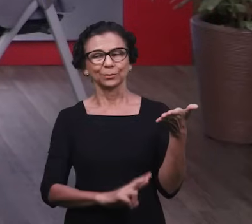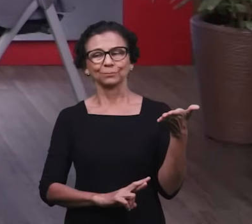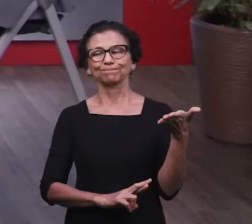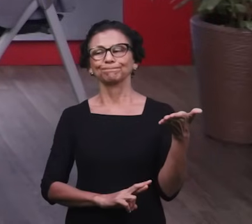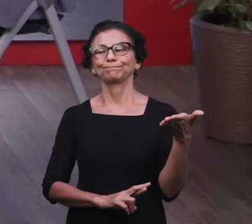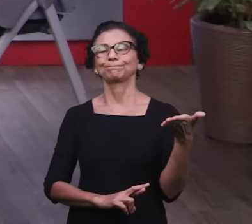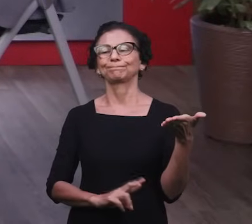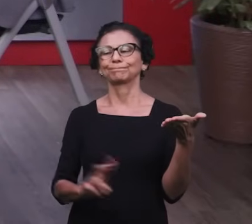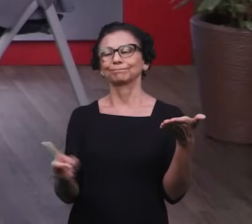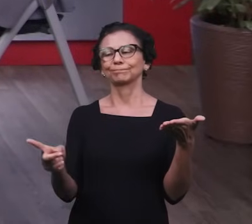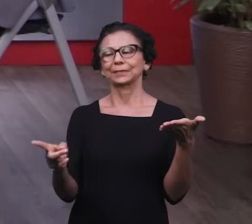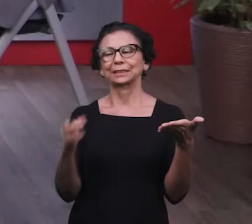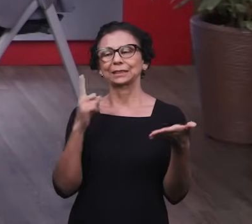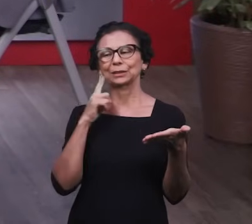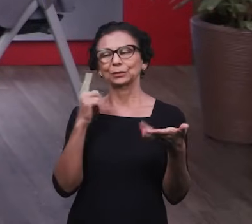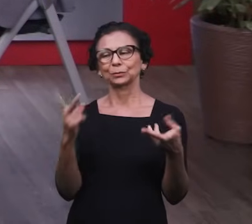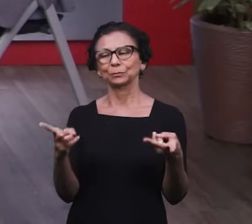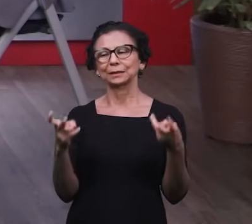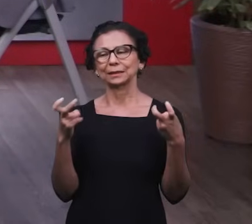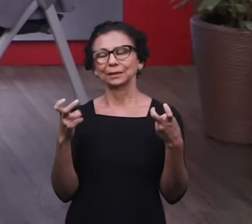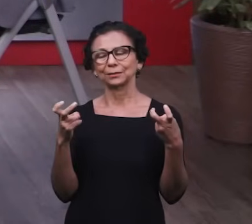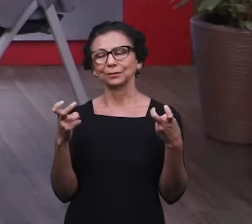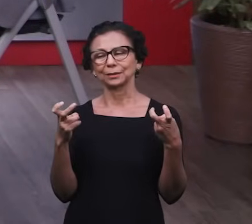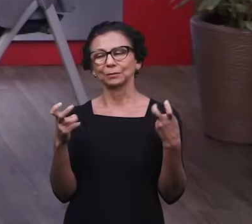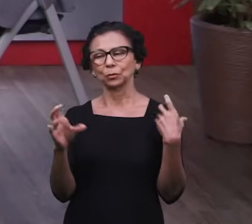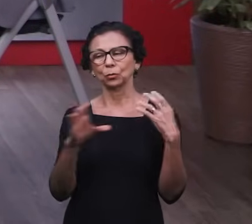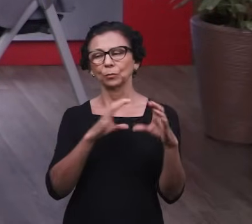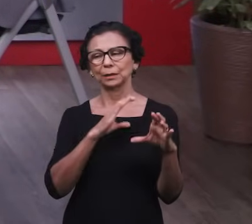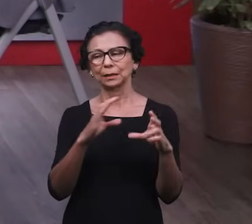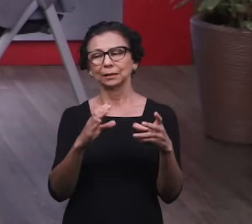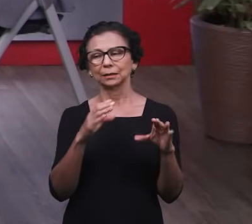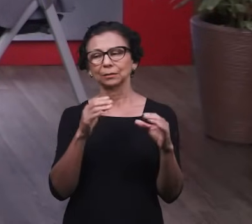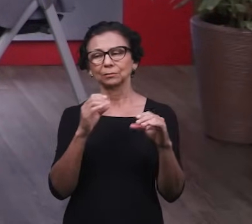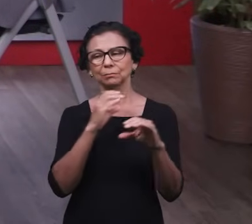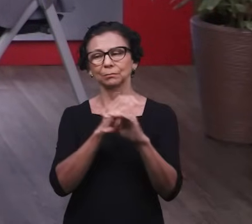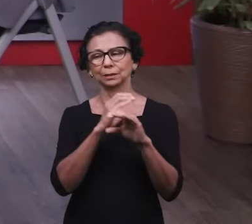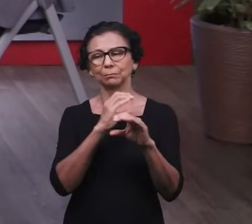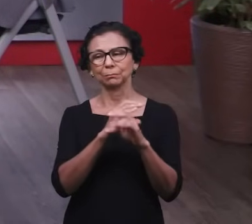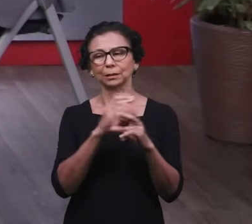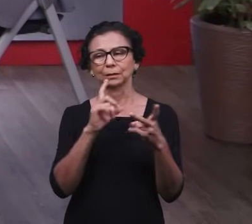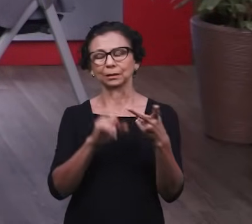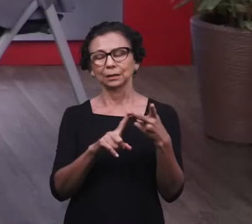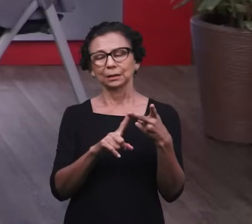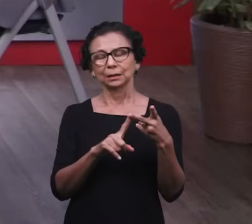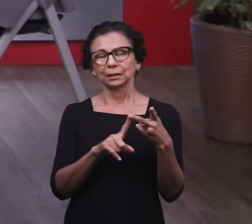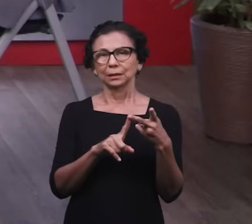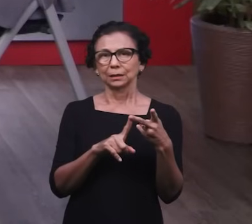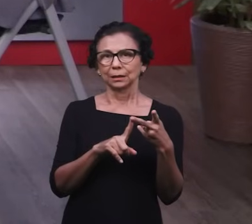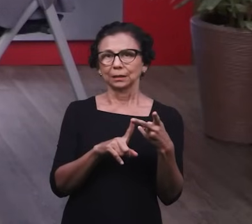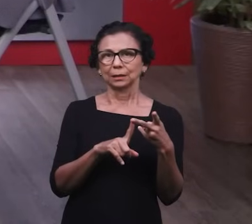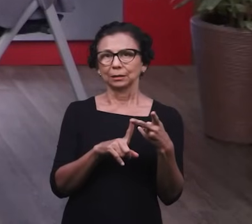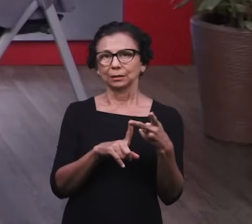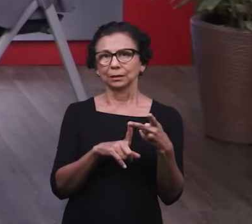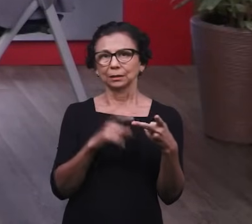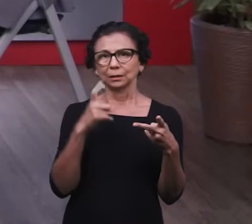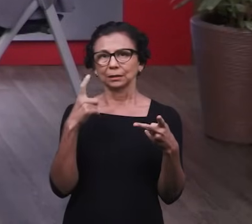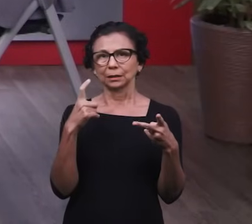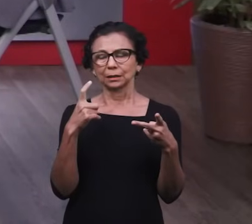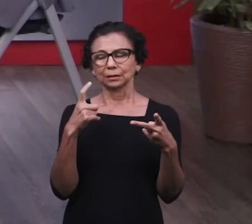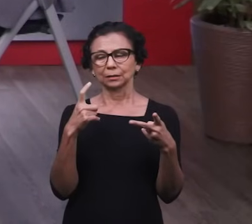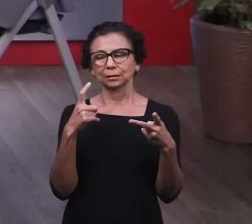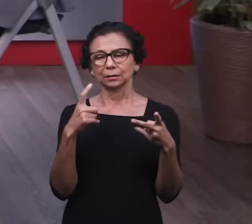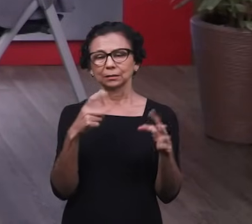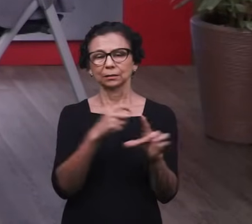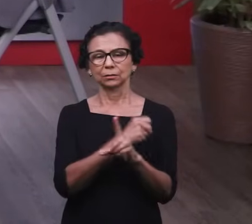na comunicação, na interação social e esse interesse em brincar de forma repetitiva. Eu achei